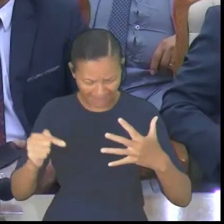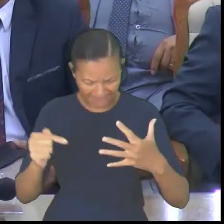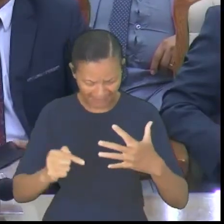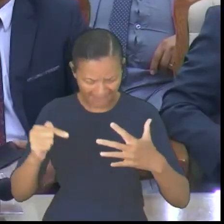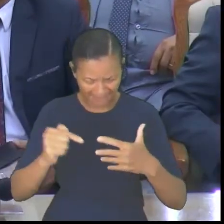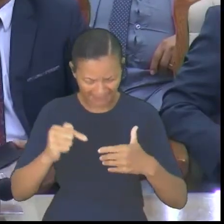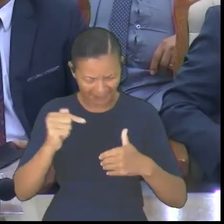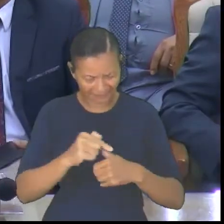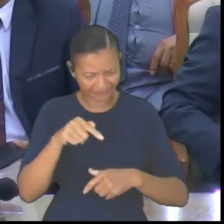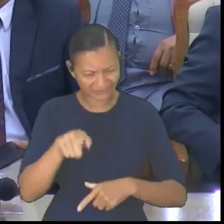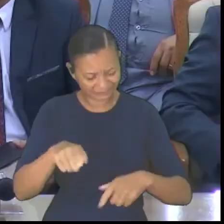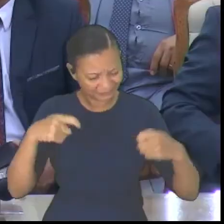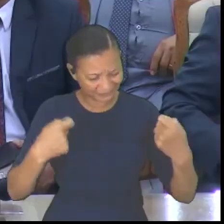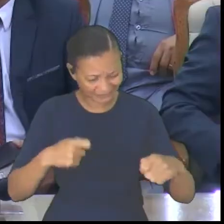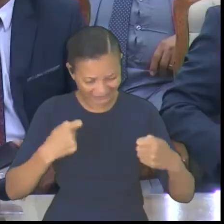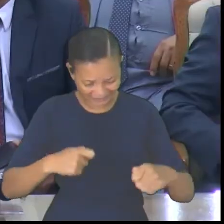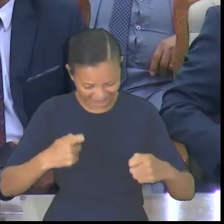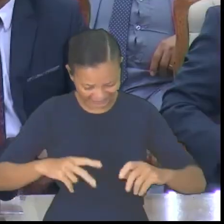se conheça.